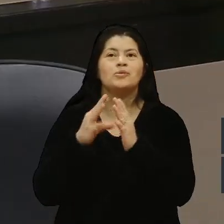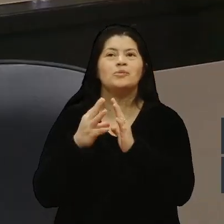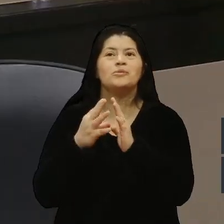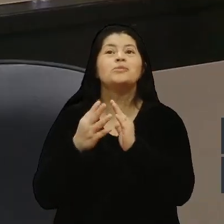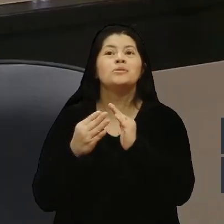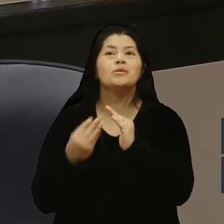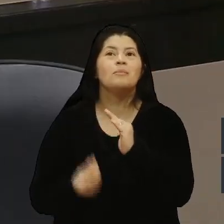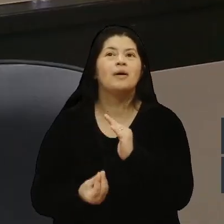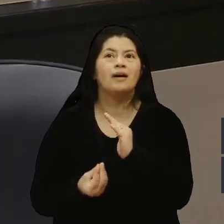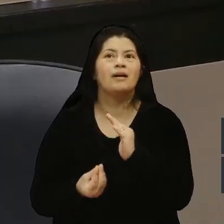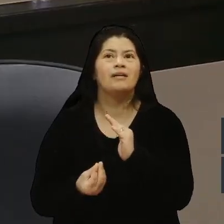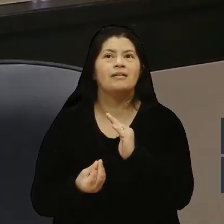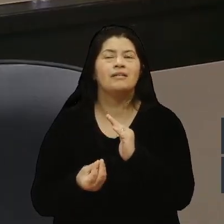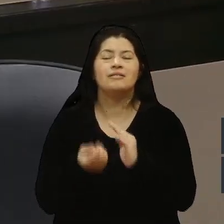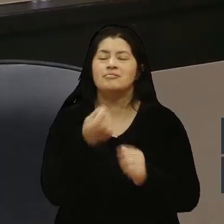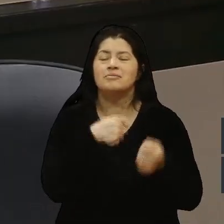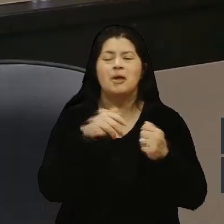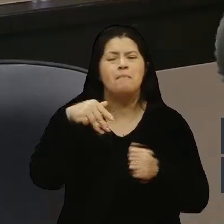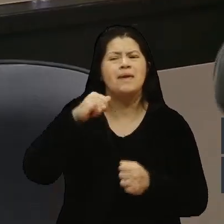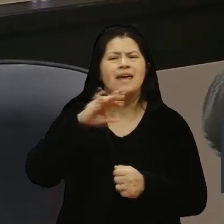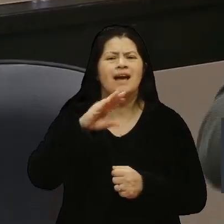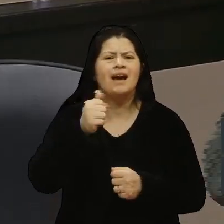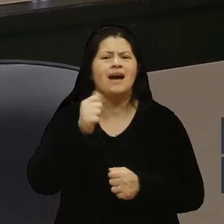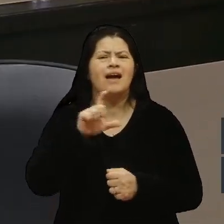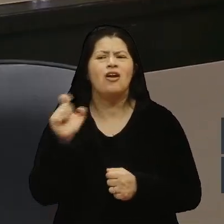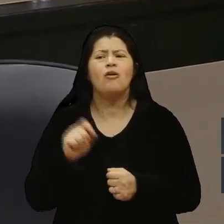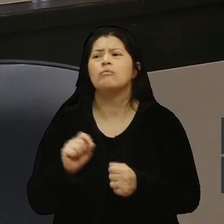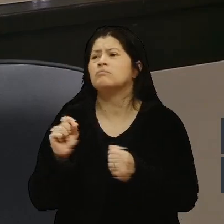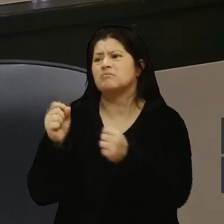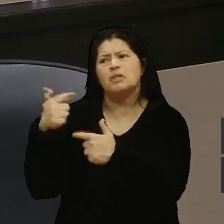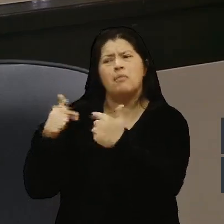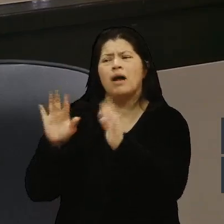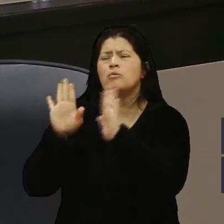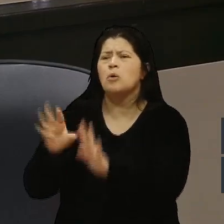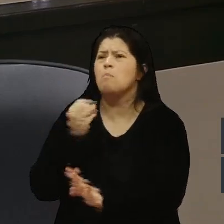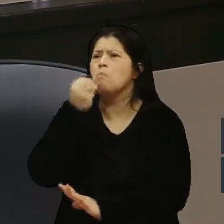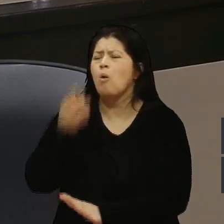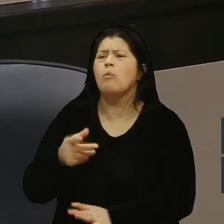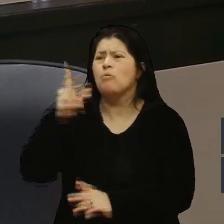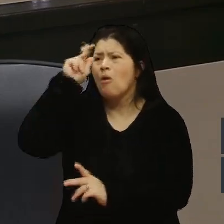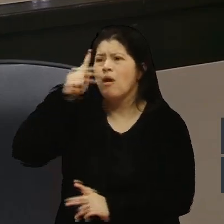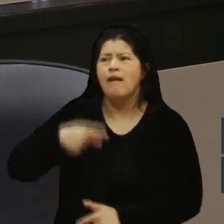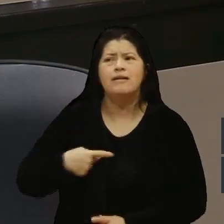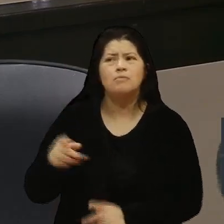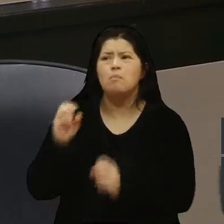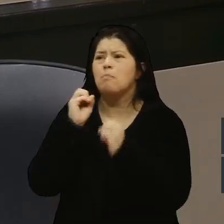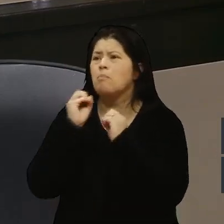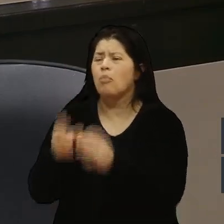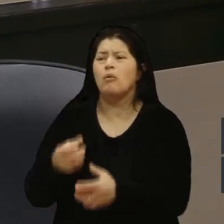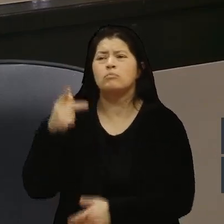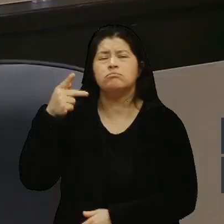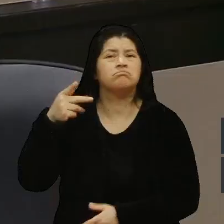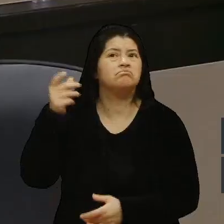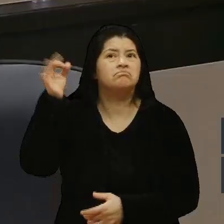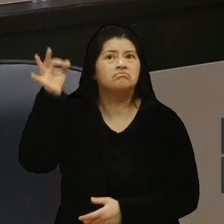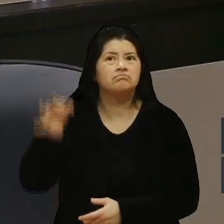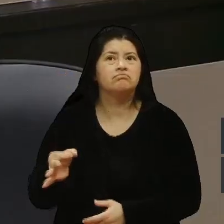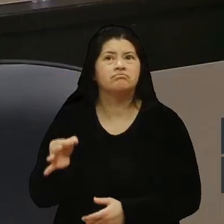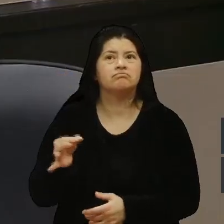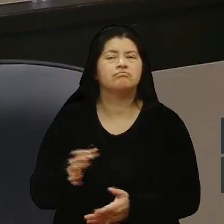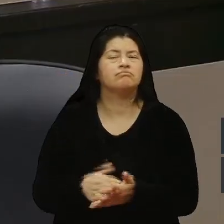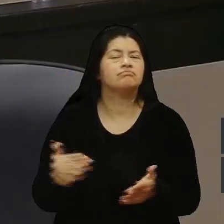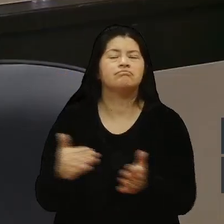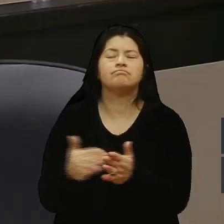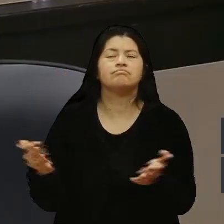para o Micael das Finanças, faz um excelente trabalho, ele faz a parte dele, a gente sabe que ele é honesto, ele sempre joga limpo até o que a gente viu até